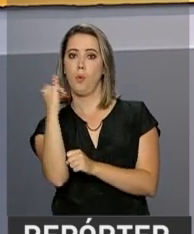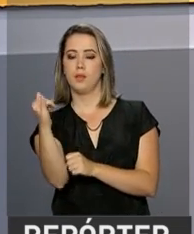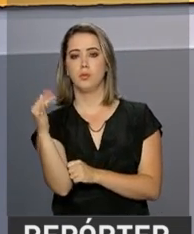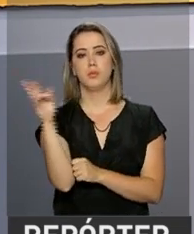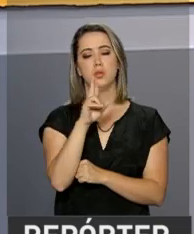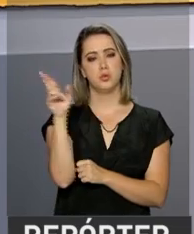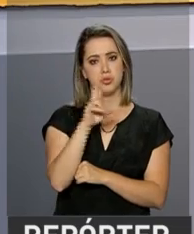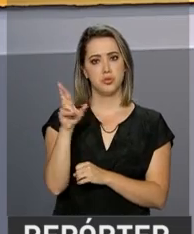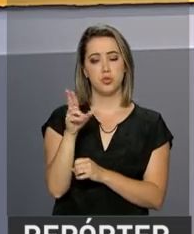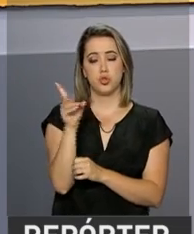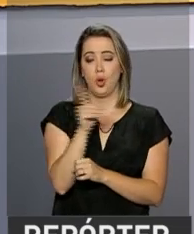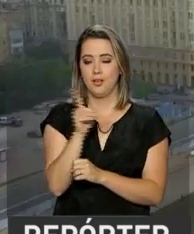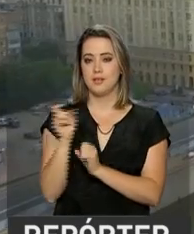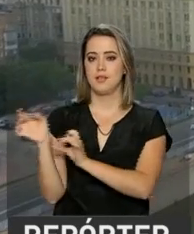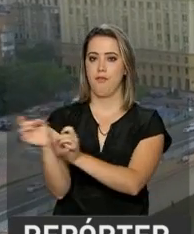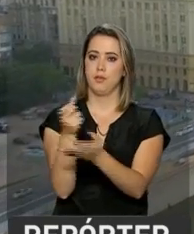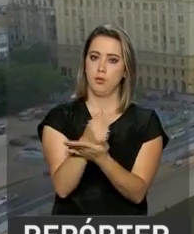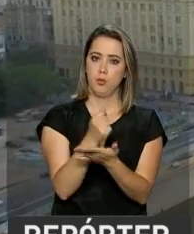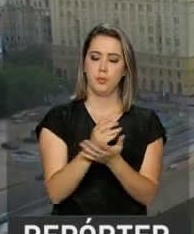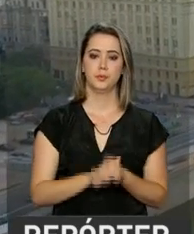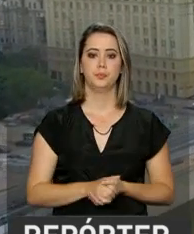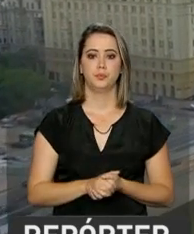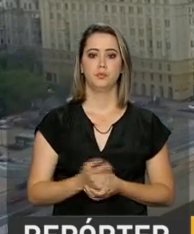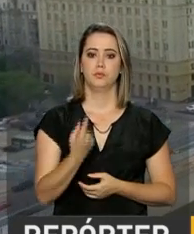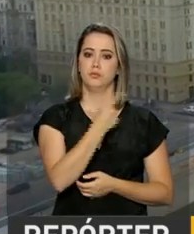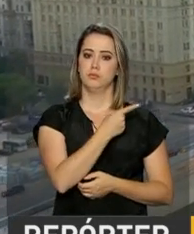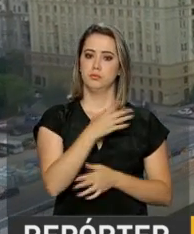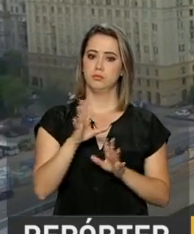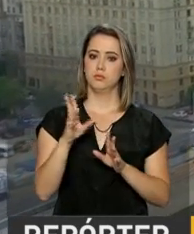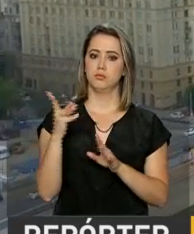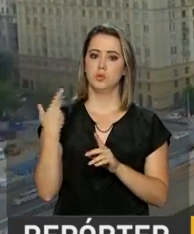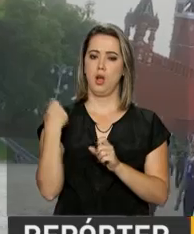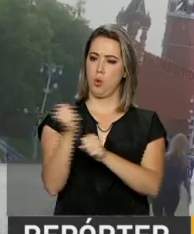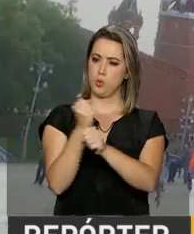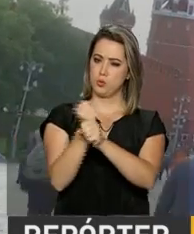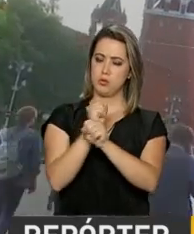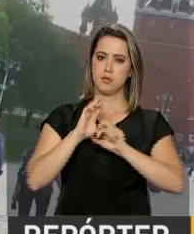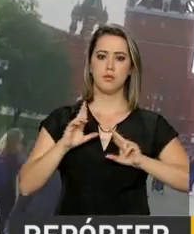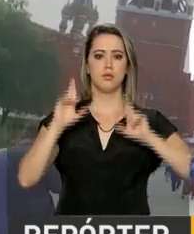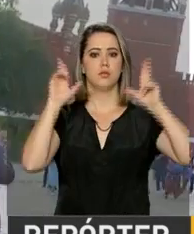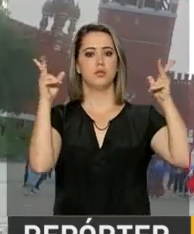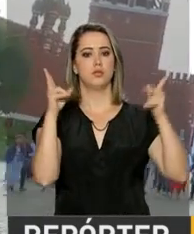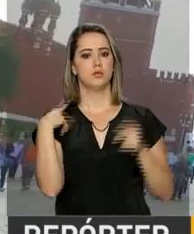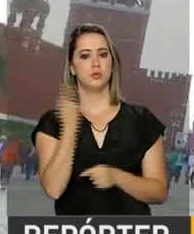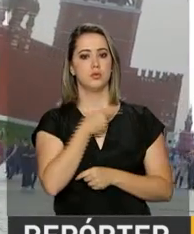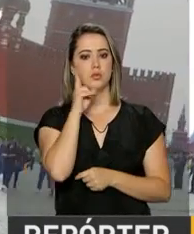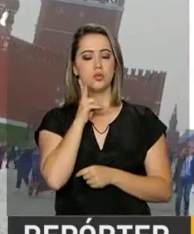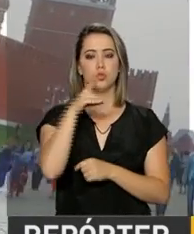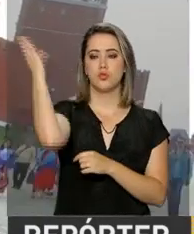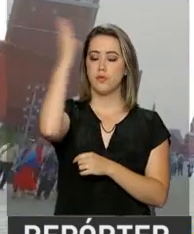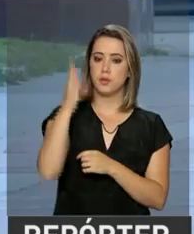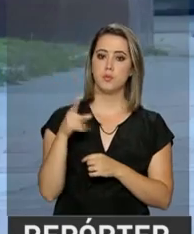mil dó a arquitetura é diferente Bem diferente do que a gente vê pelo